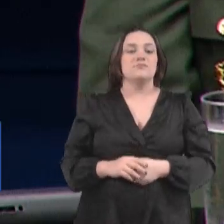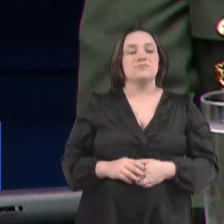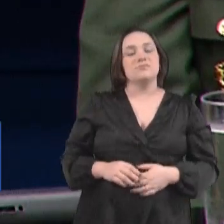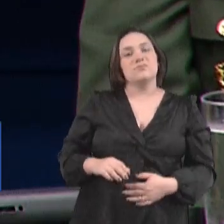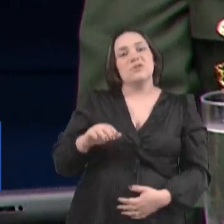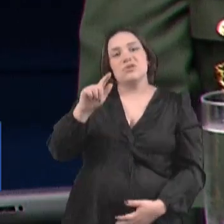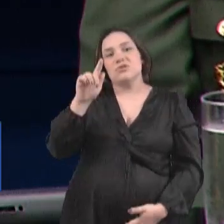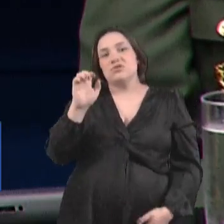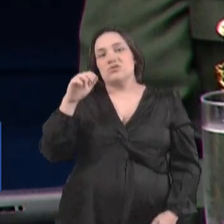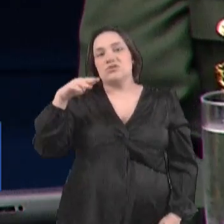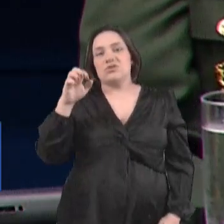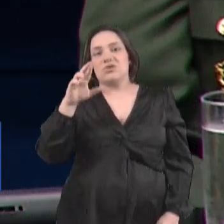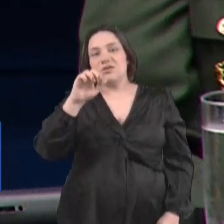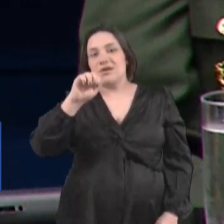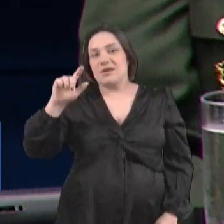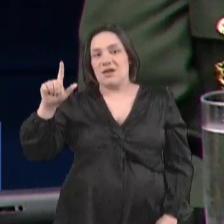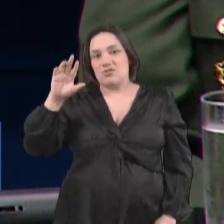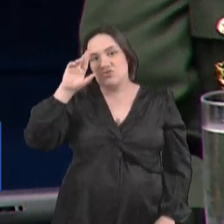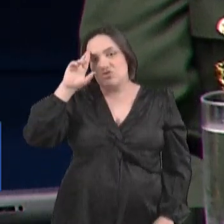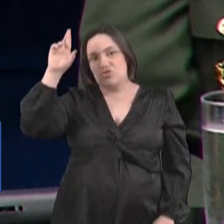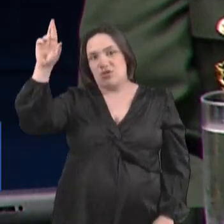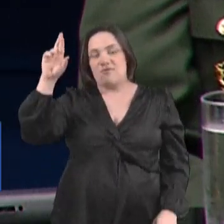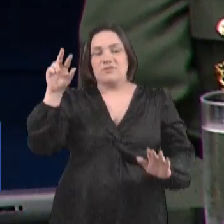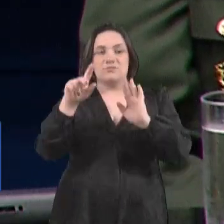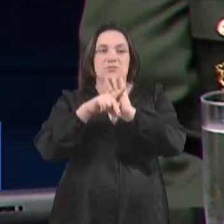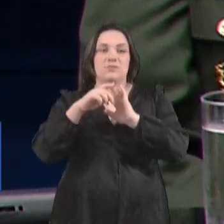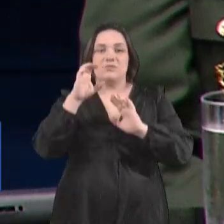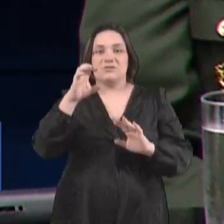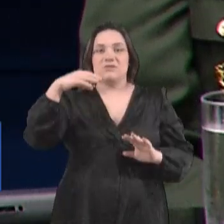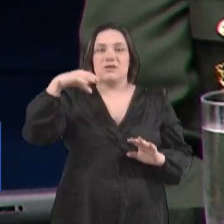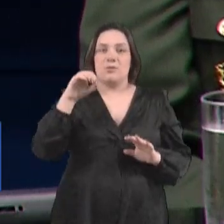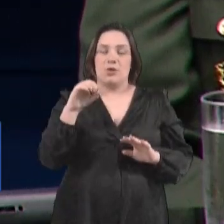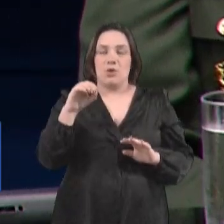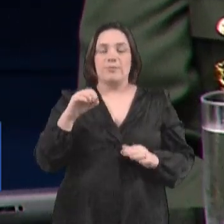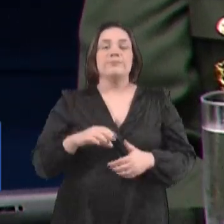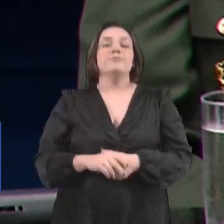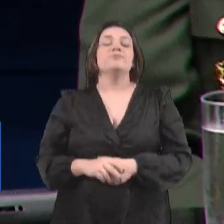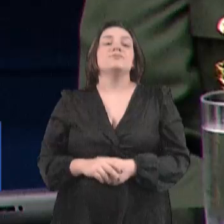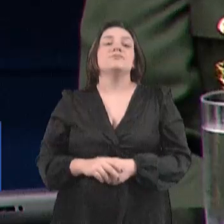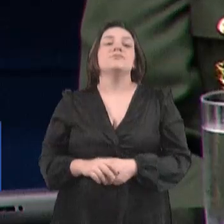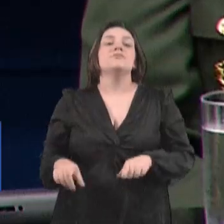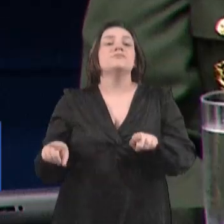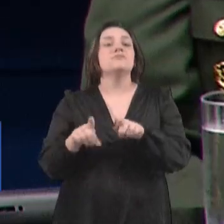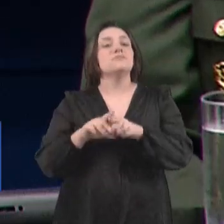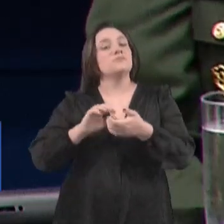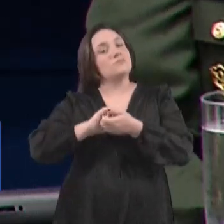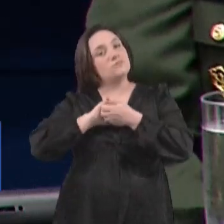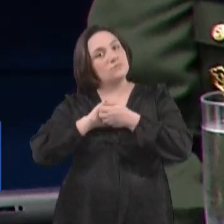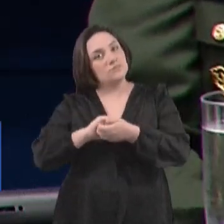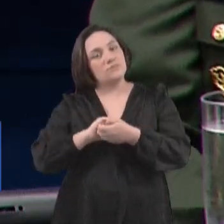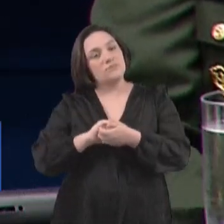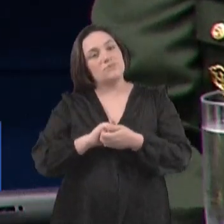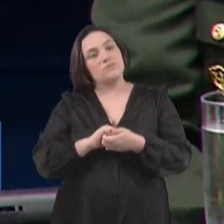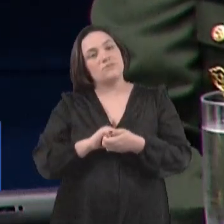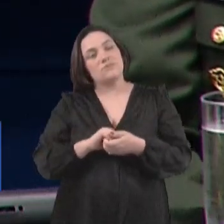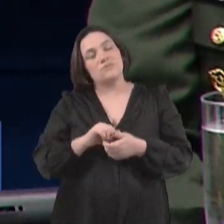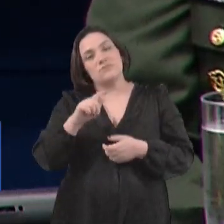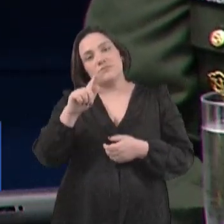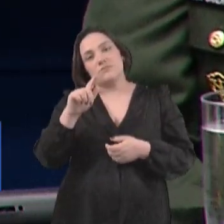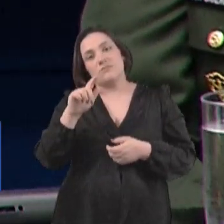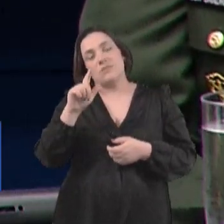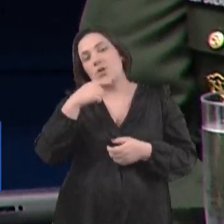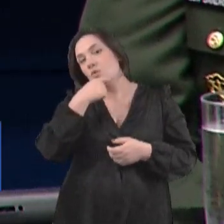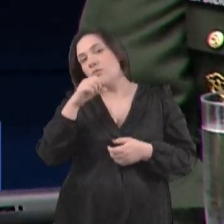Exército Luiz Fernando Estoril Baganha, nosso comandante do Comando Militar do Oeste. Saudação ao general de brigada